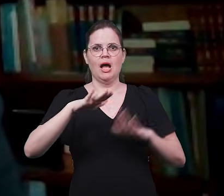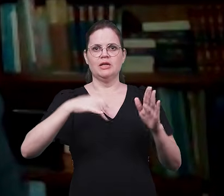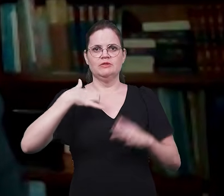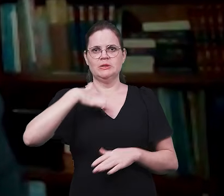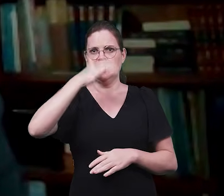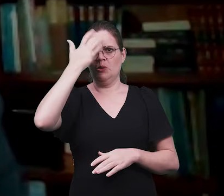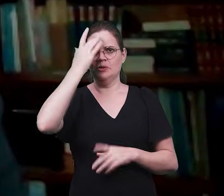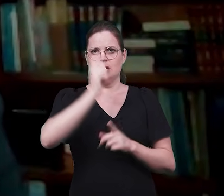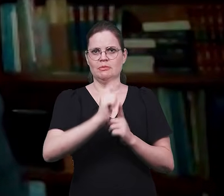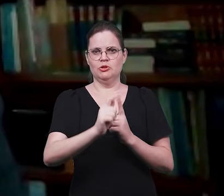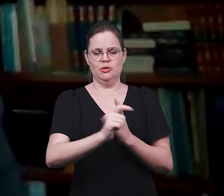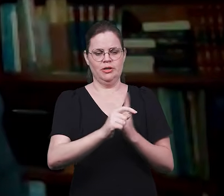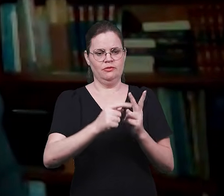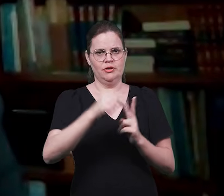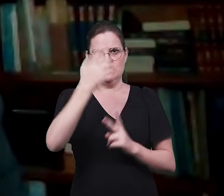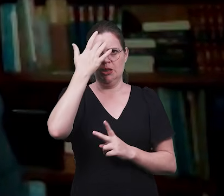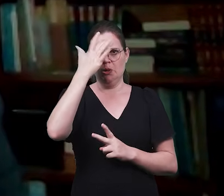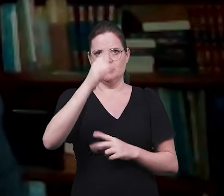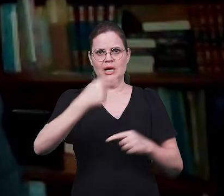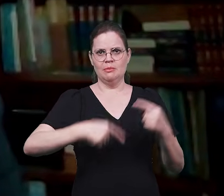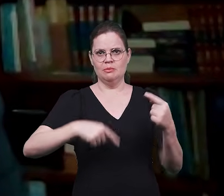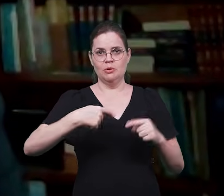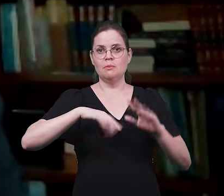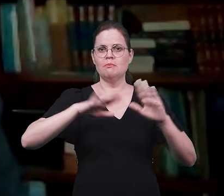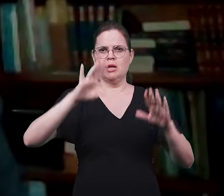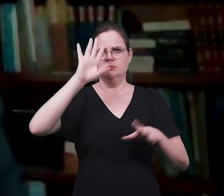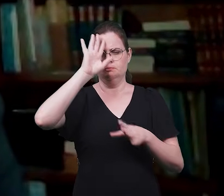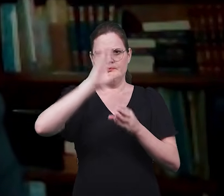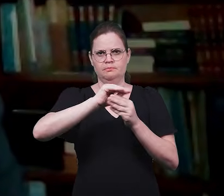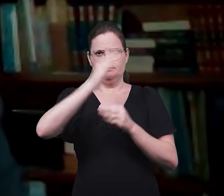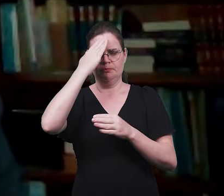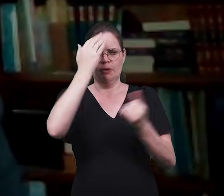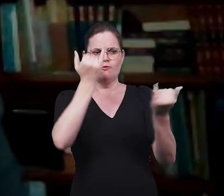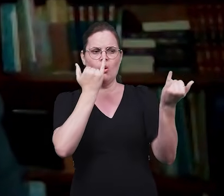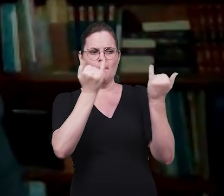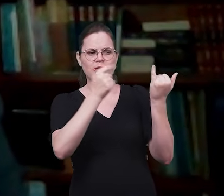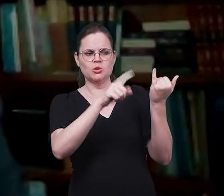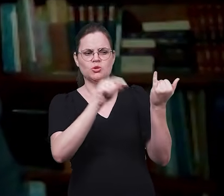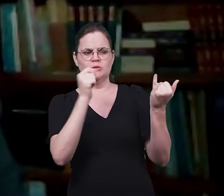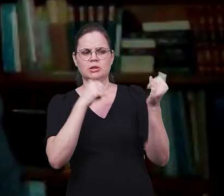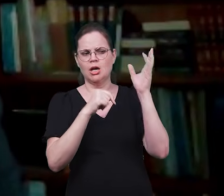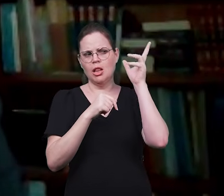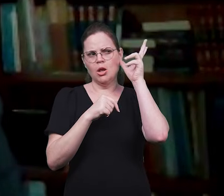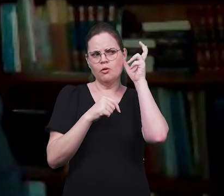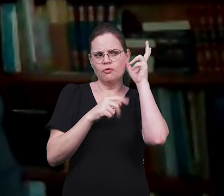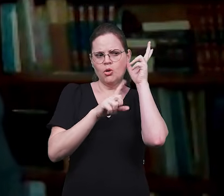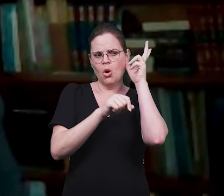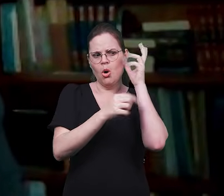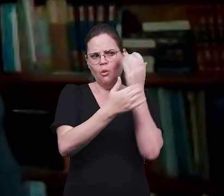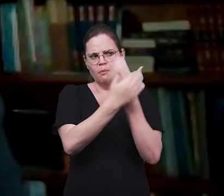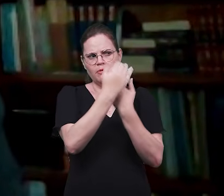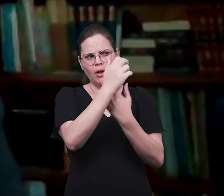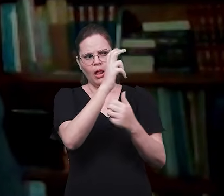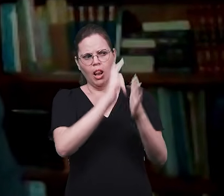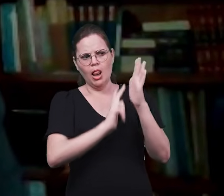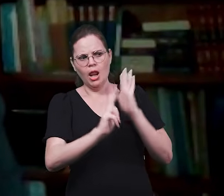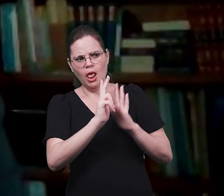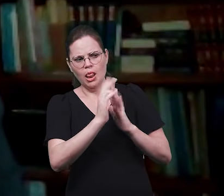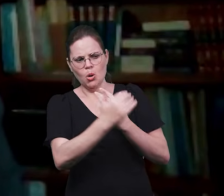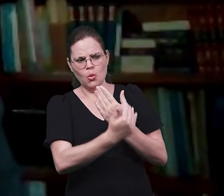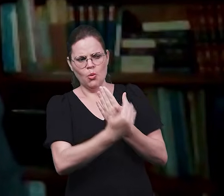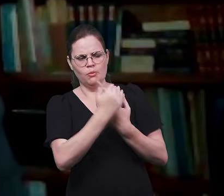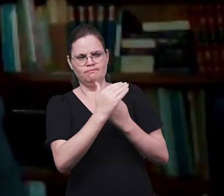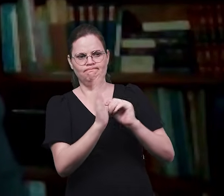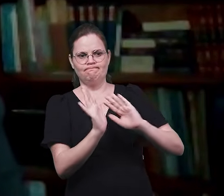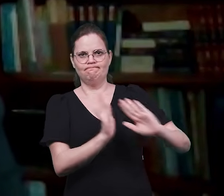um conhecedor de geografia, de geopolítica, mas ele sabe perfeitamente, por uma notícia que chega, por aquilo que ele escuta, por